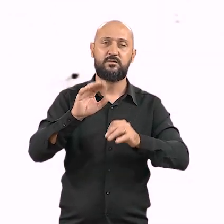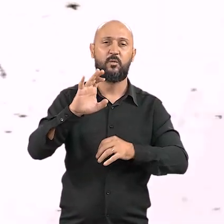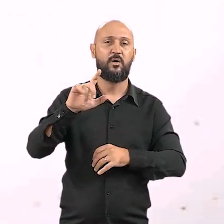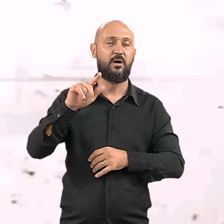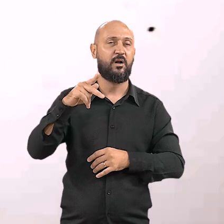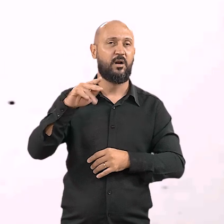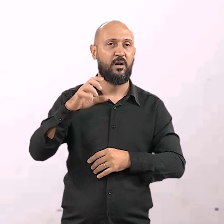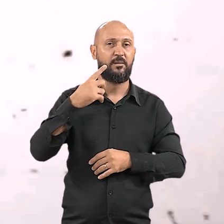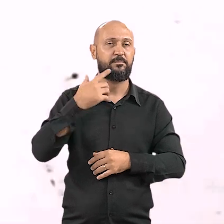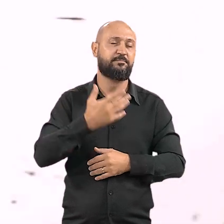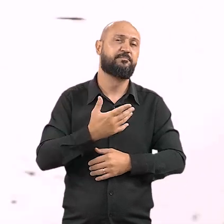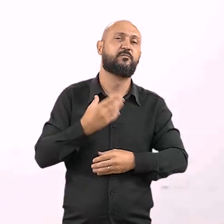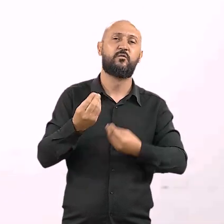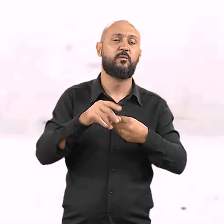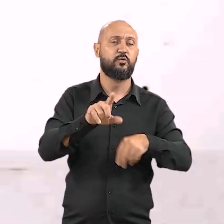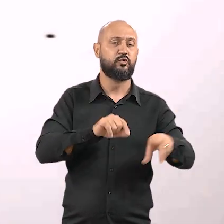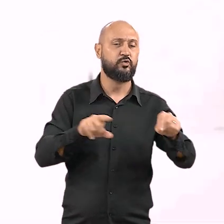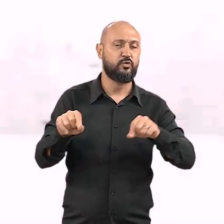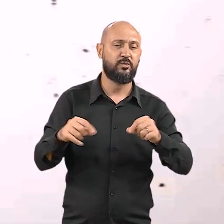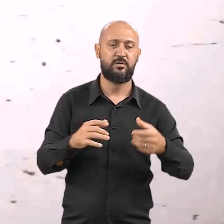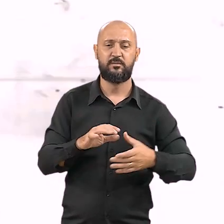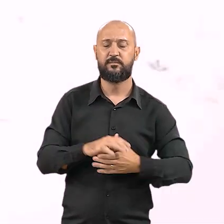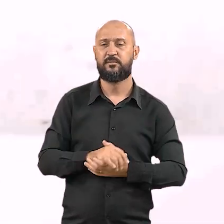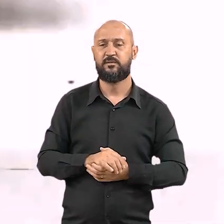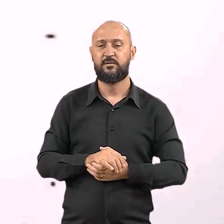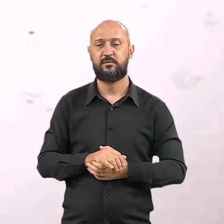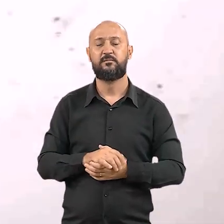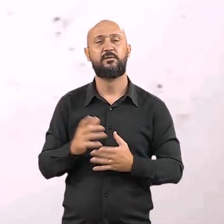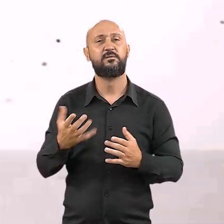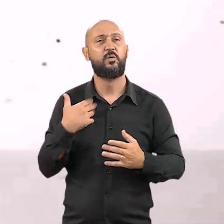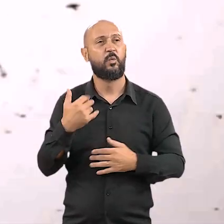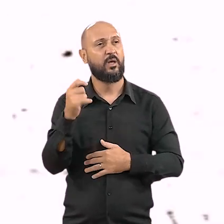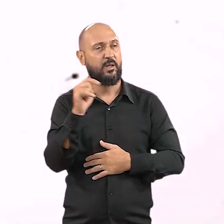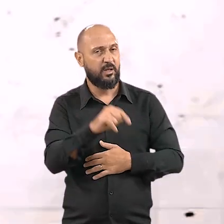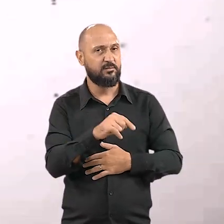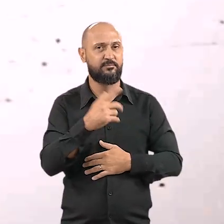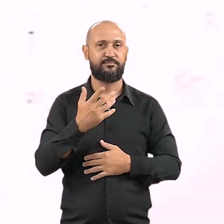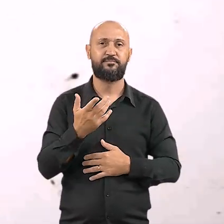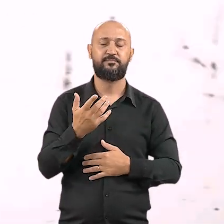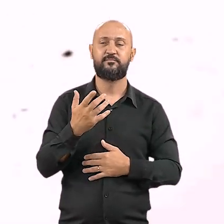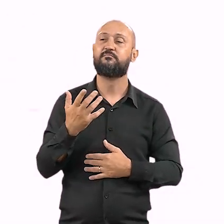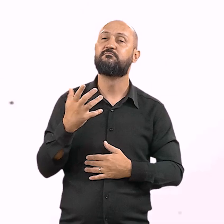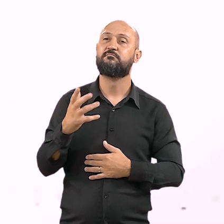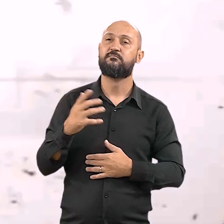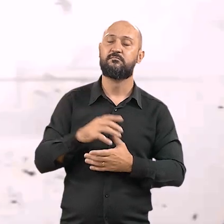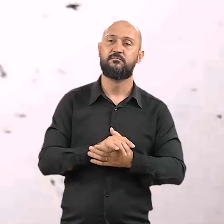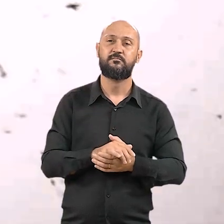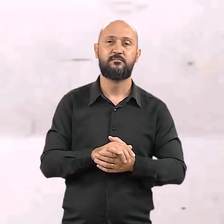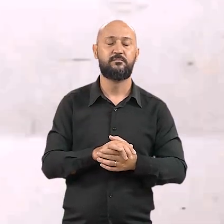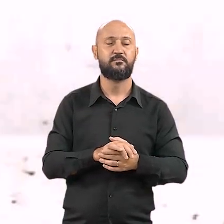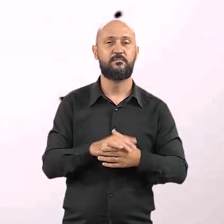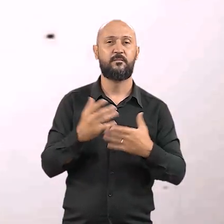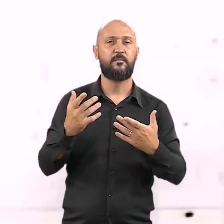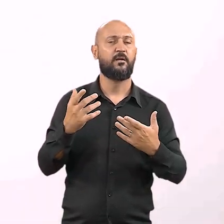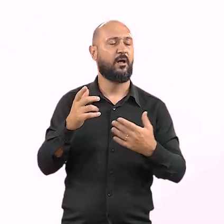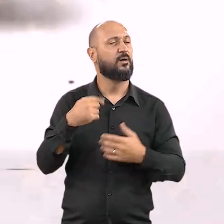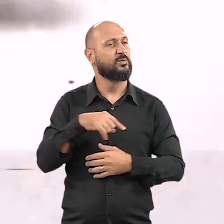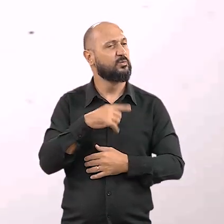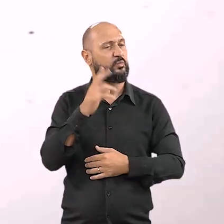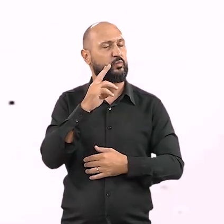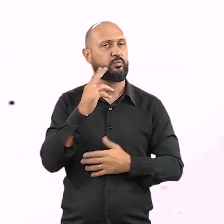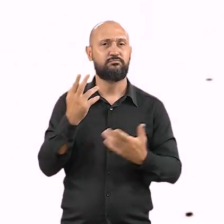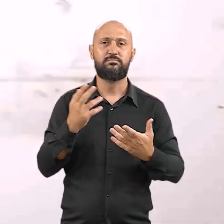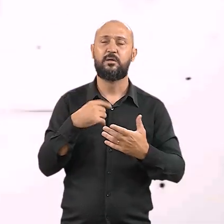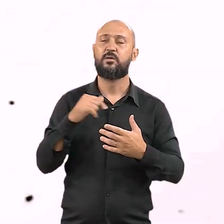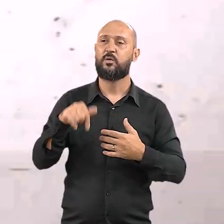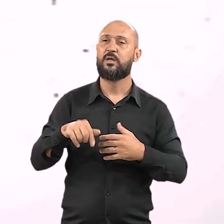Eu falei, você já tem clipe, vamos escolher outra. Aí ele falou, não, quero essa. Essa mesmo, então, com mas as outro imagens de clipe. lua, não. Aí ele fez